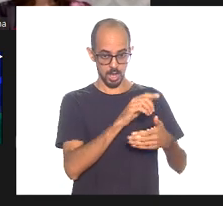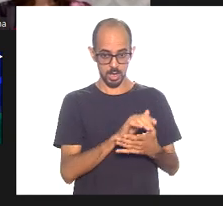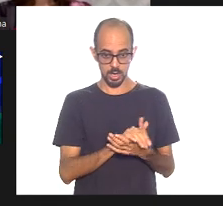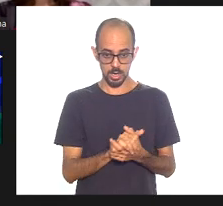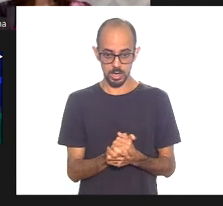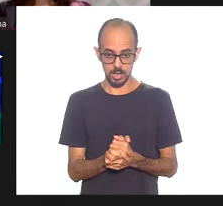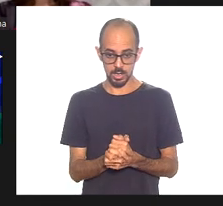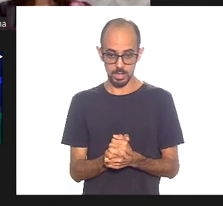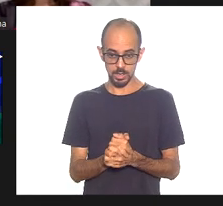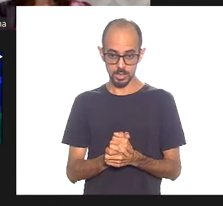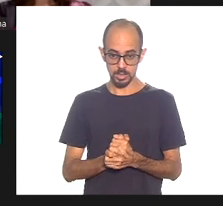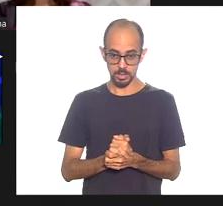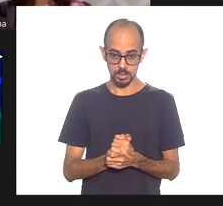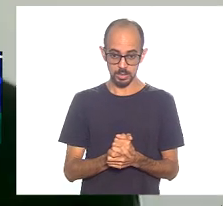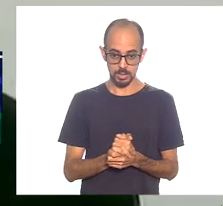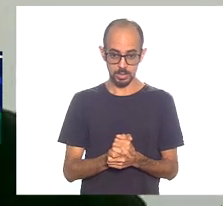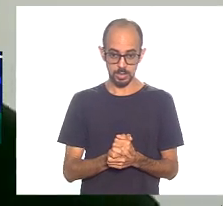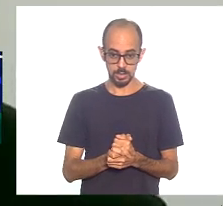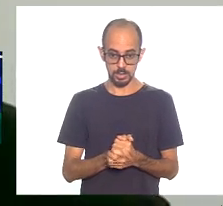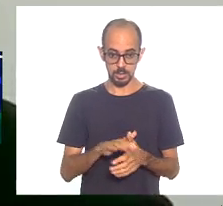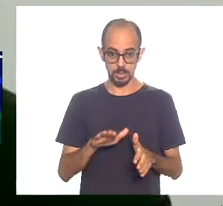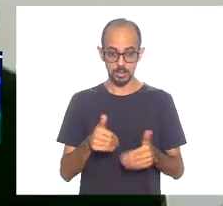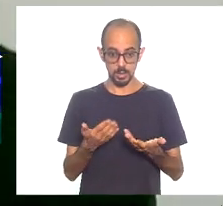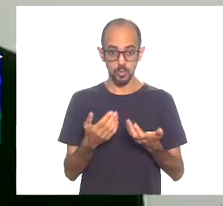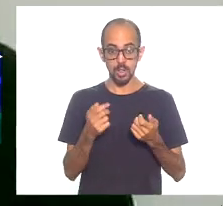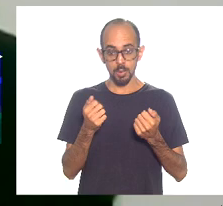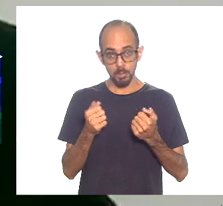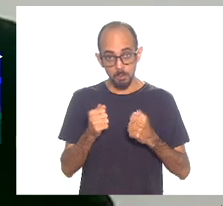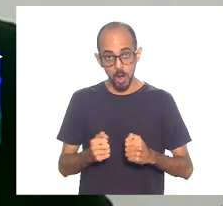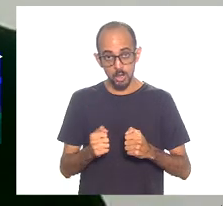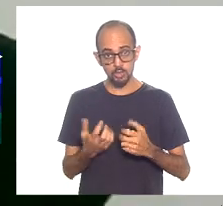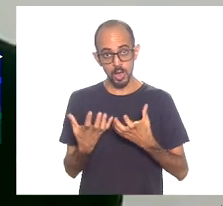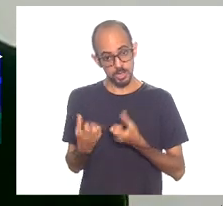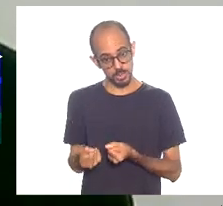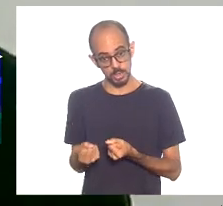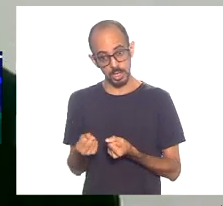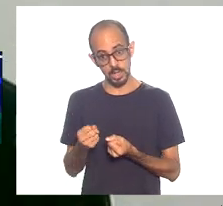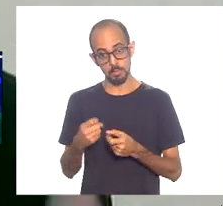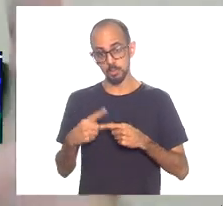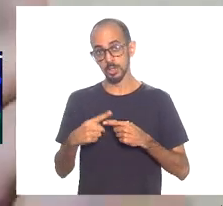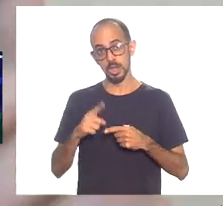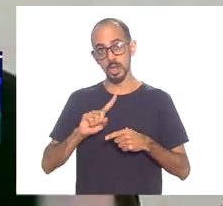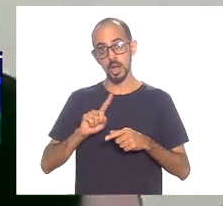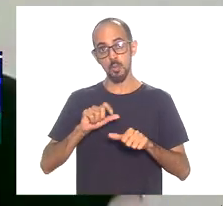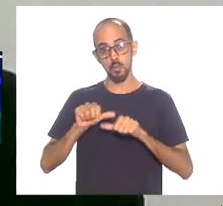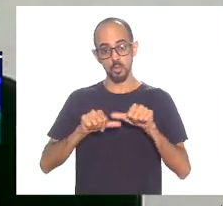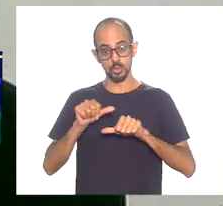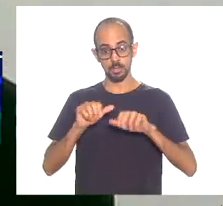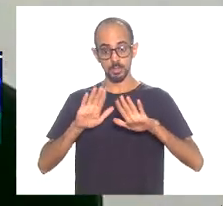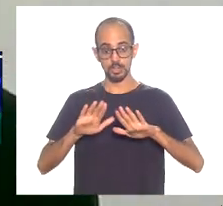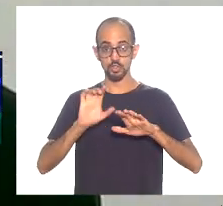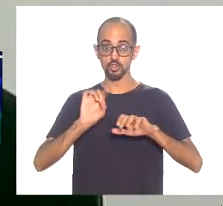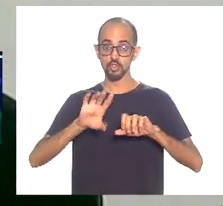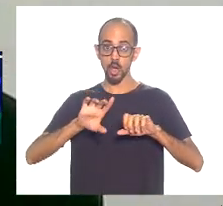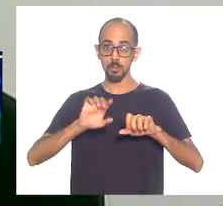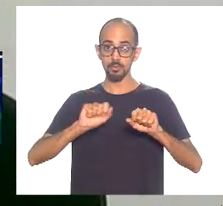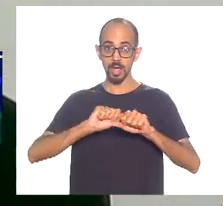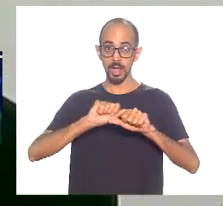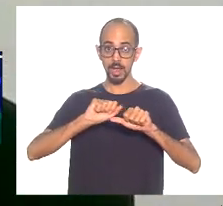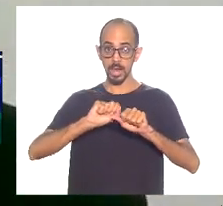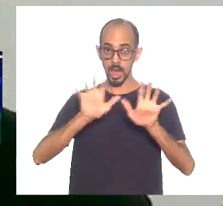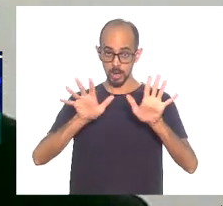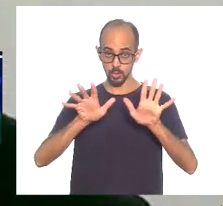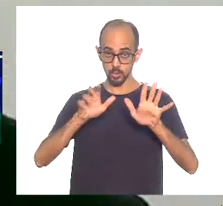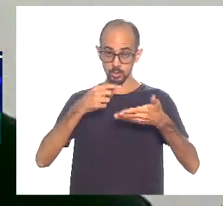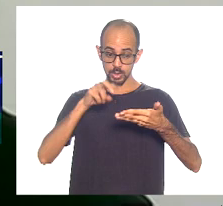não eu eu posso estar presente eu posso acatar pior carta porque não muda o pesamento quero deixar claro que o encaminhamento